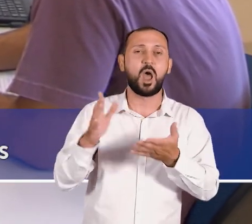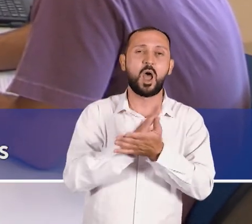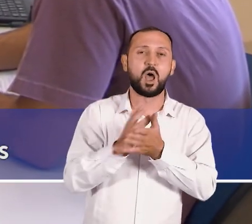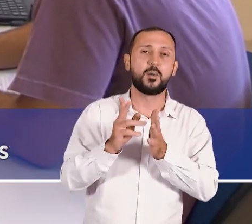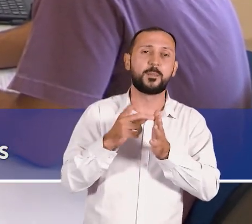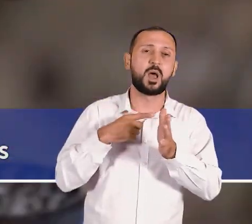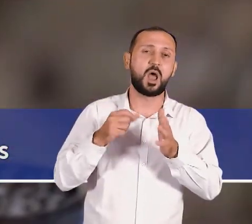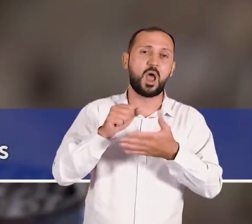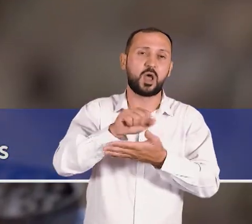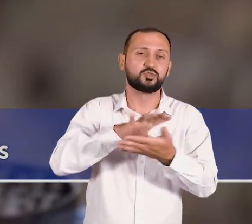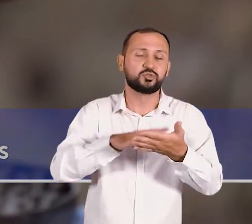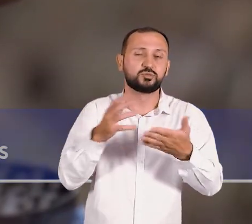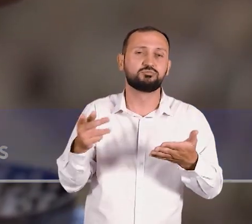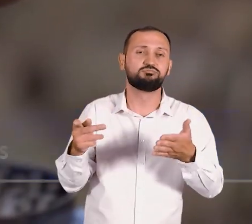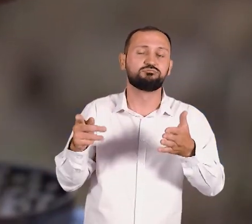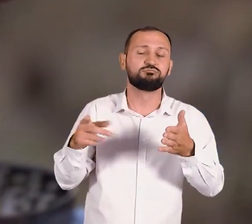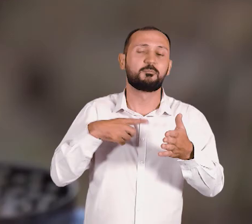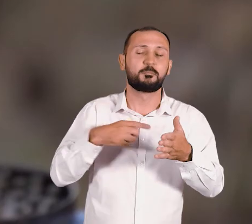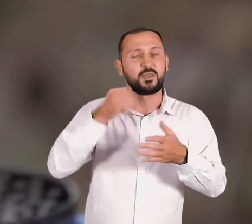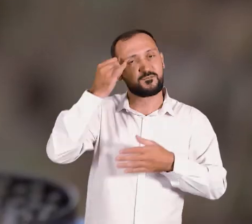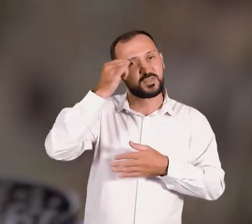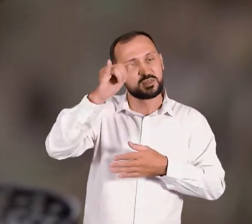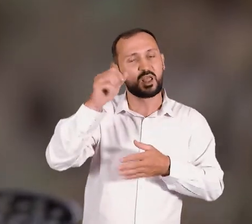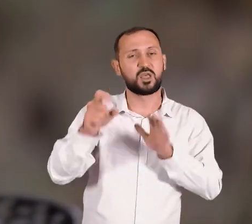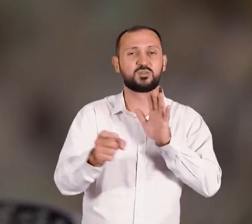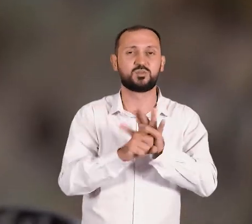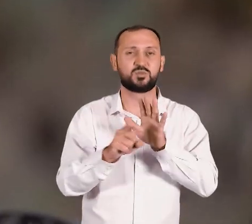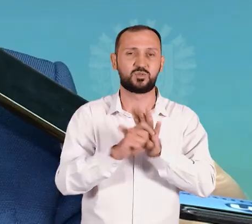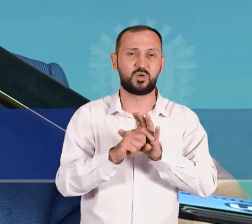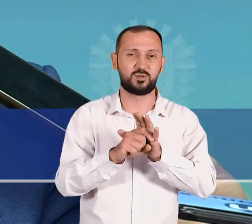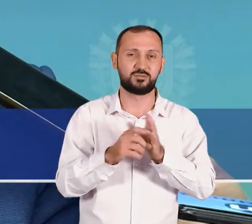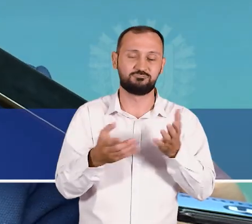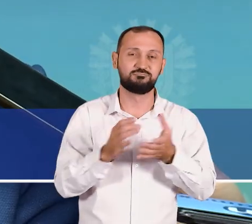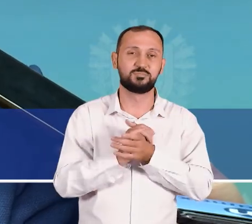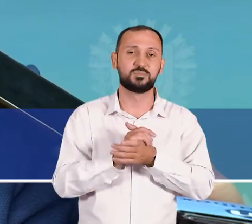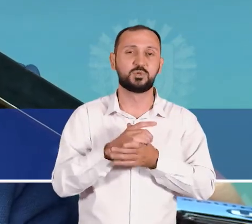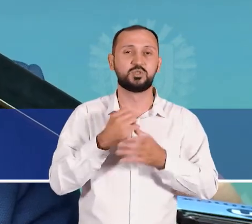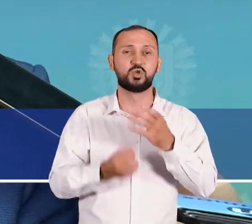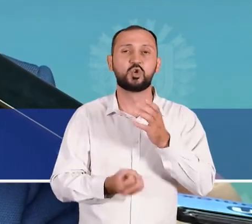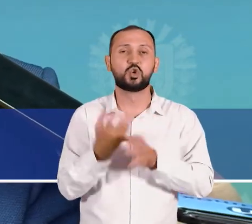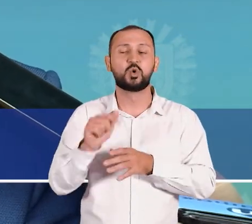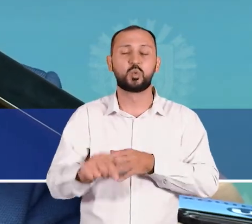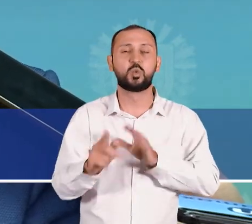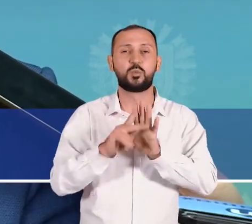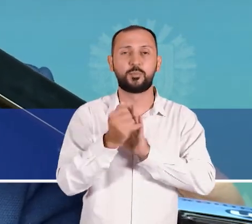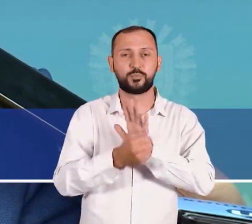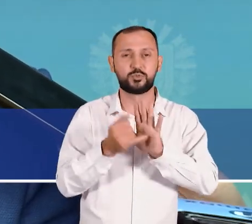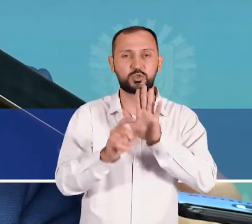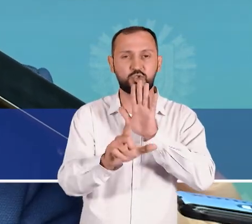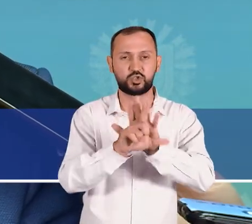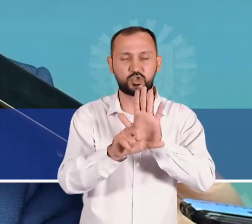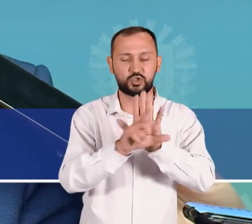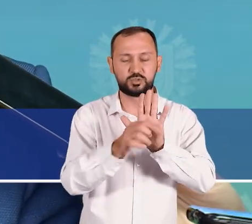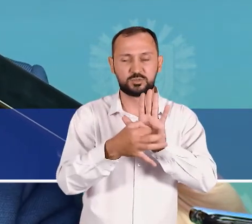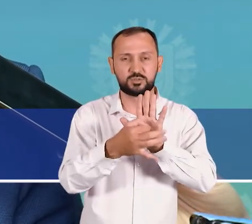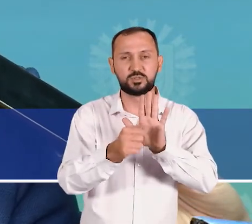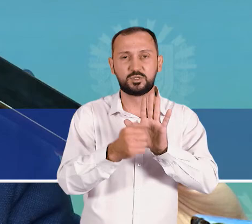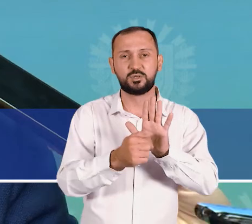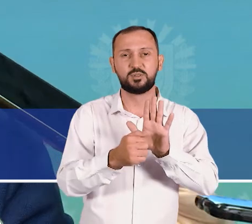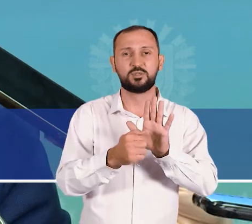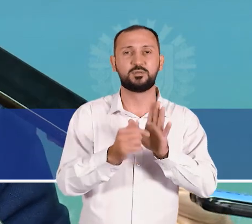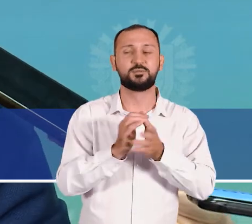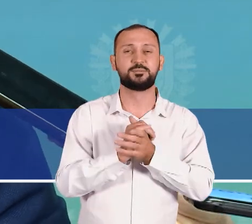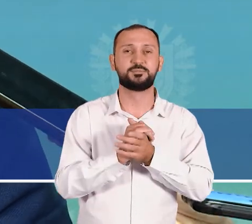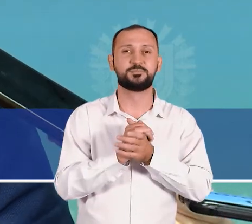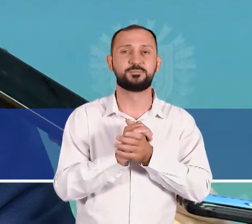e implementar as atividades de prevenção do uso de drogas. Então nós criamos aqui um projeto de lei que